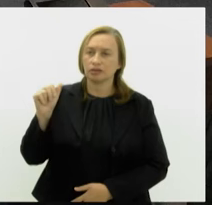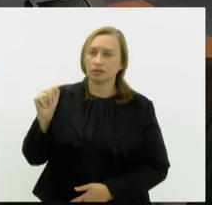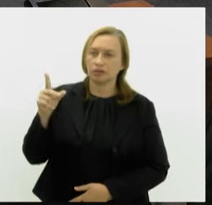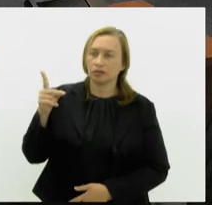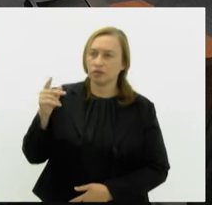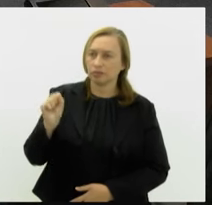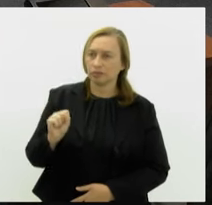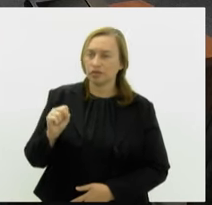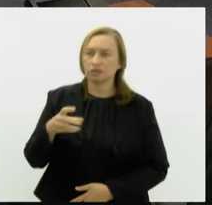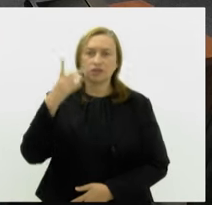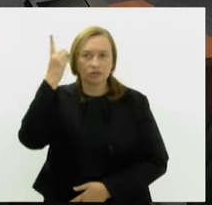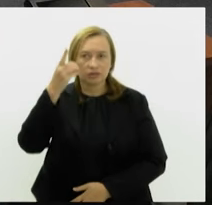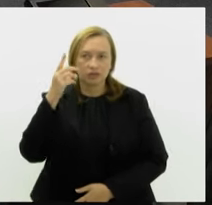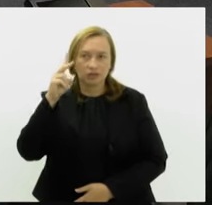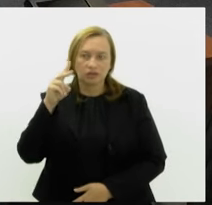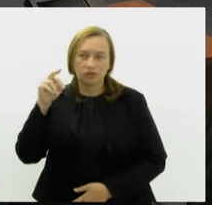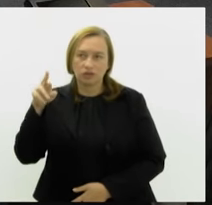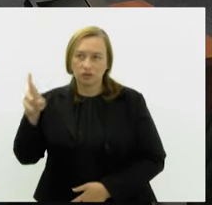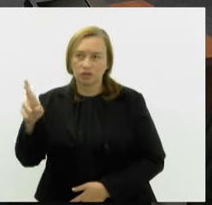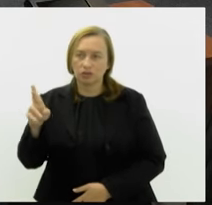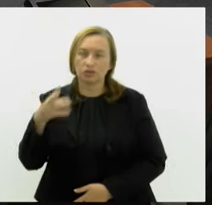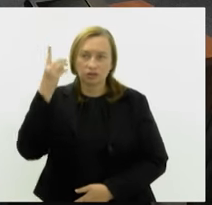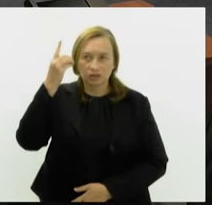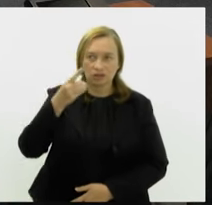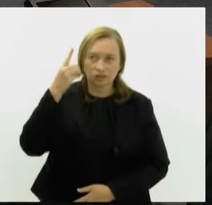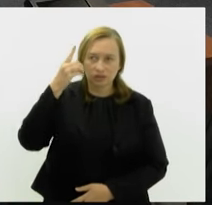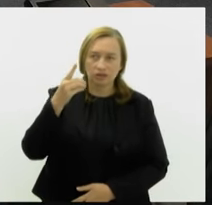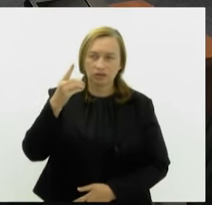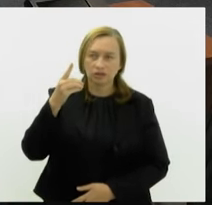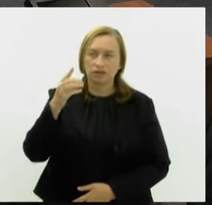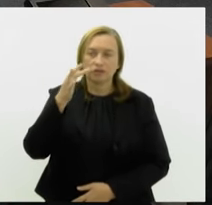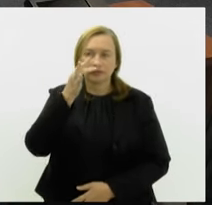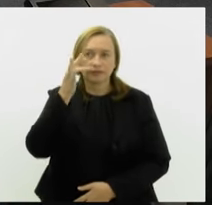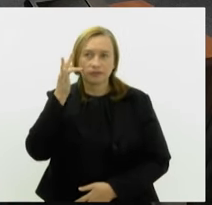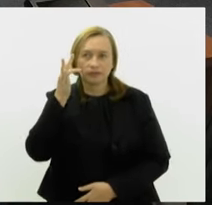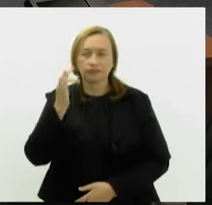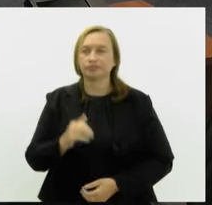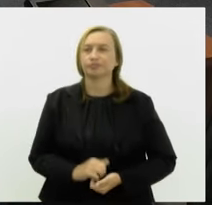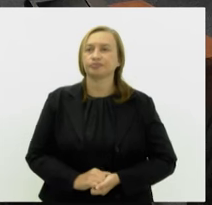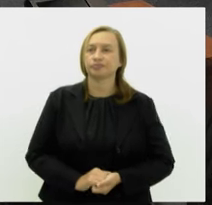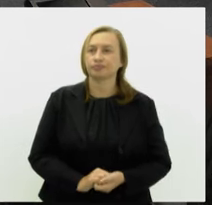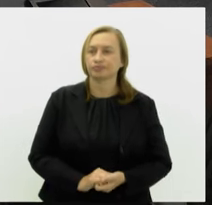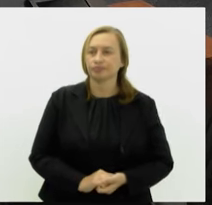Deputado Vitor Júnior. Deputado Flávio Serafini.